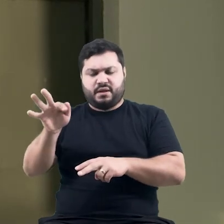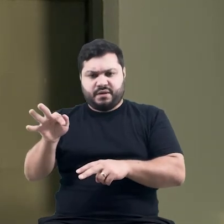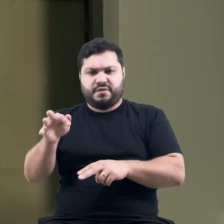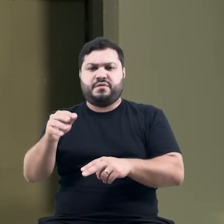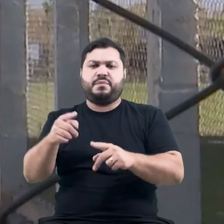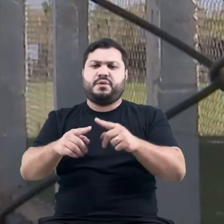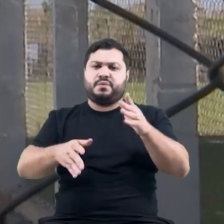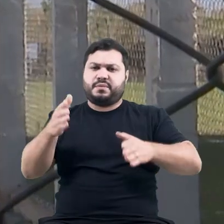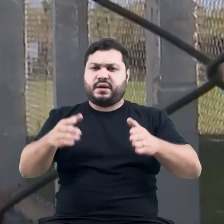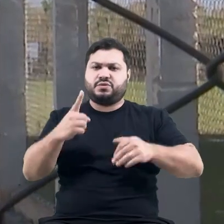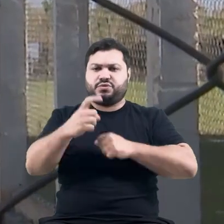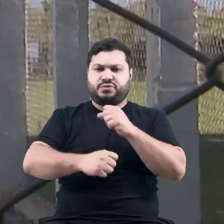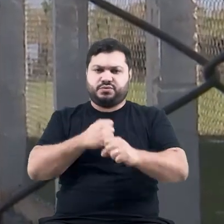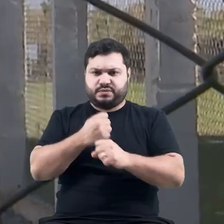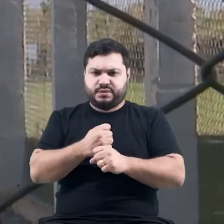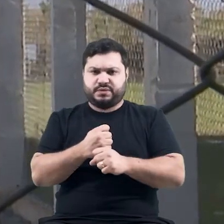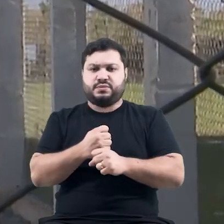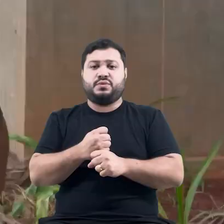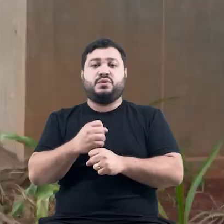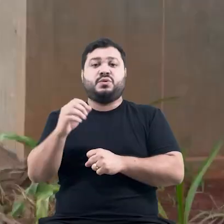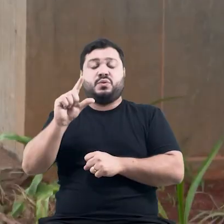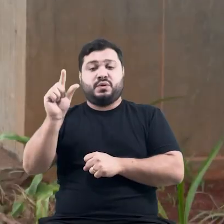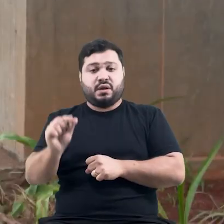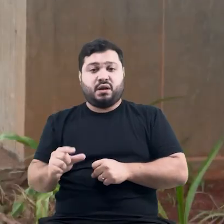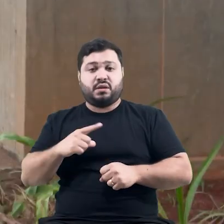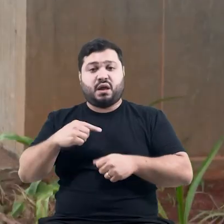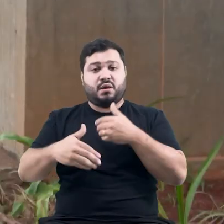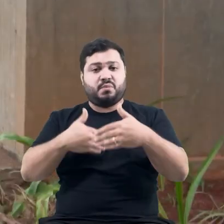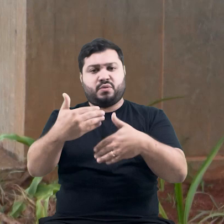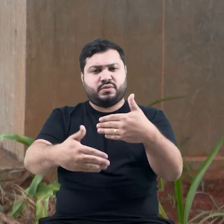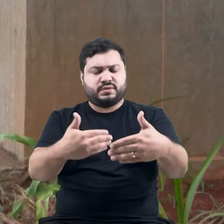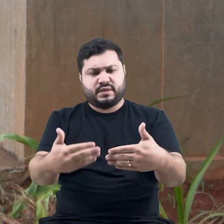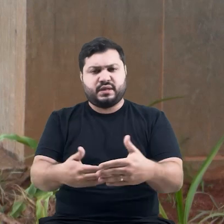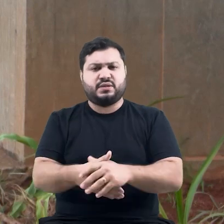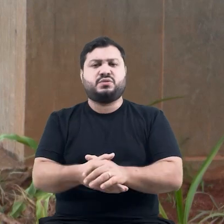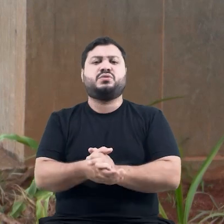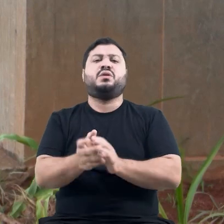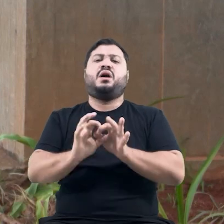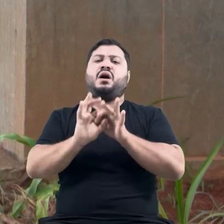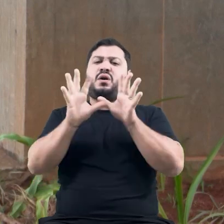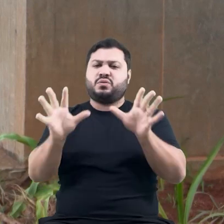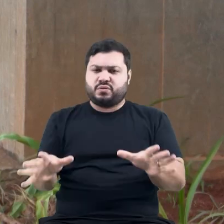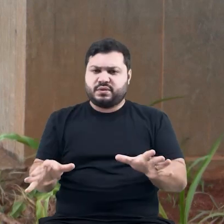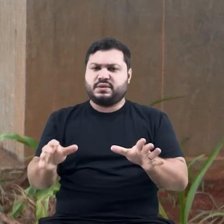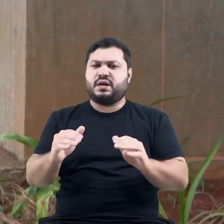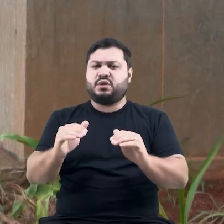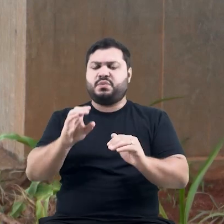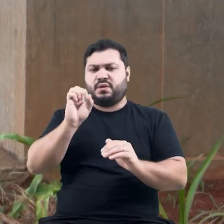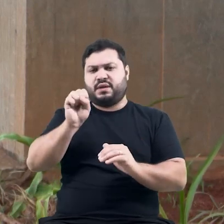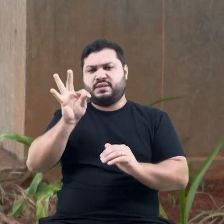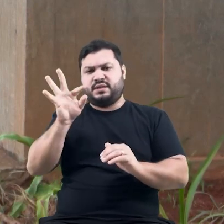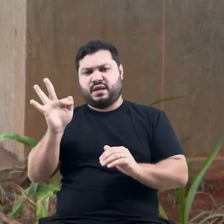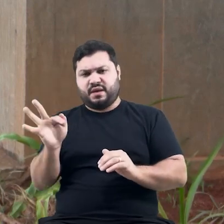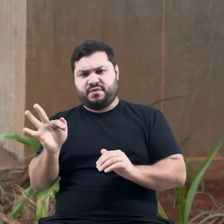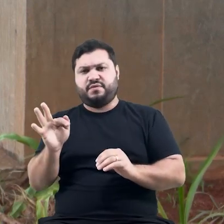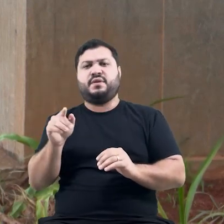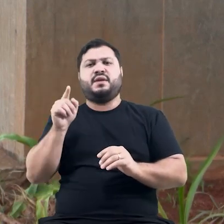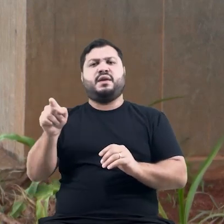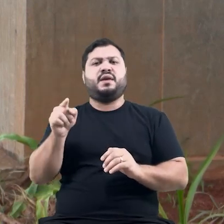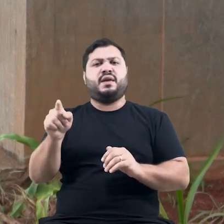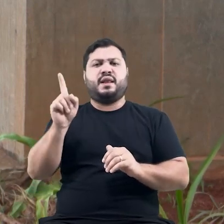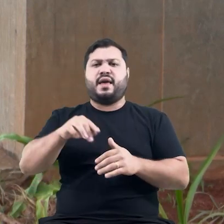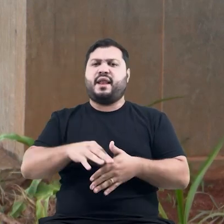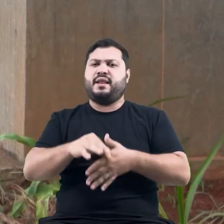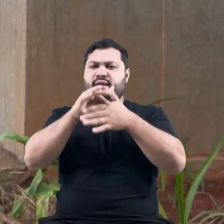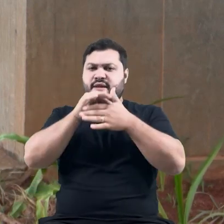no DF, pelo prazo de 1 ano. O italiano está em processo de extradição, autorizado pelo Supremo Tribunal Federal.